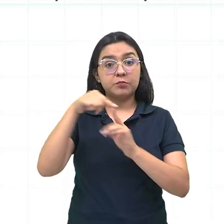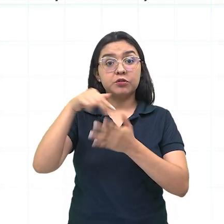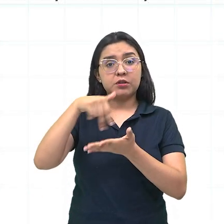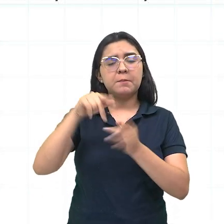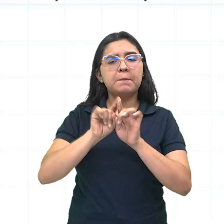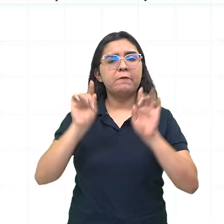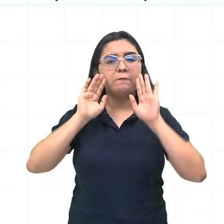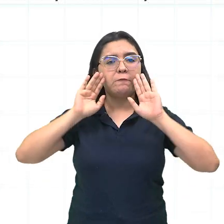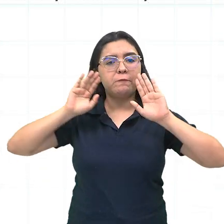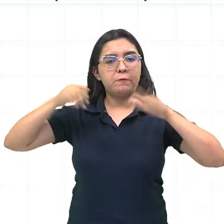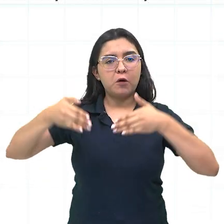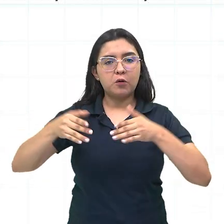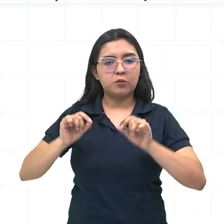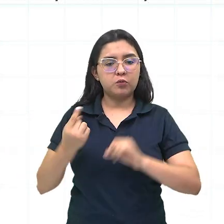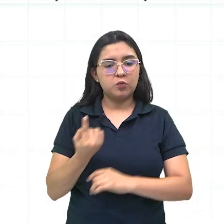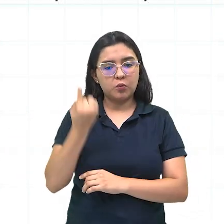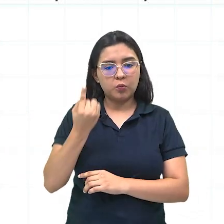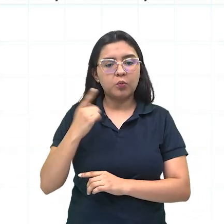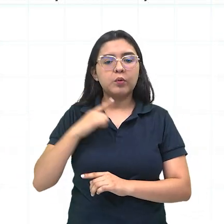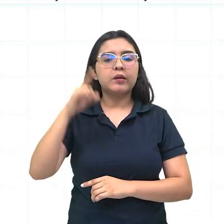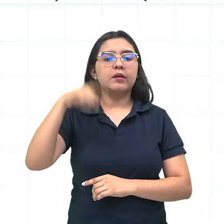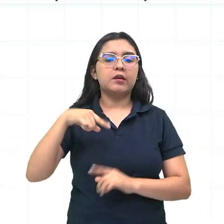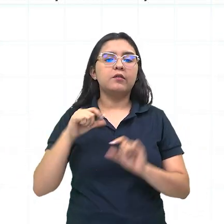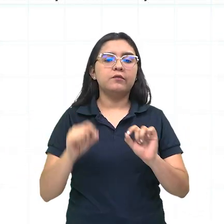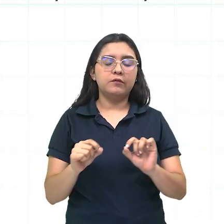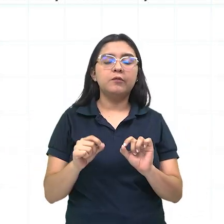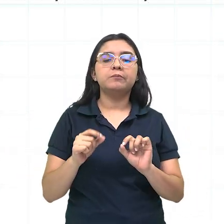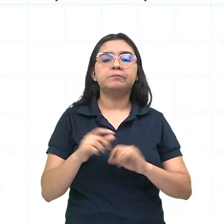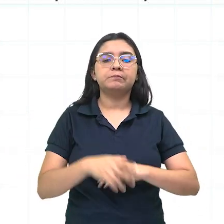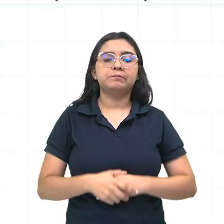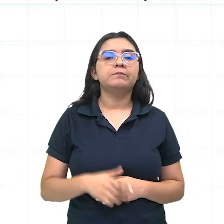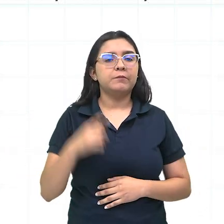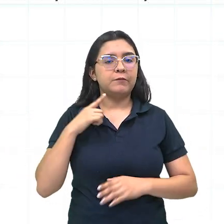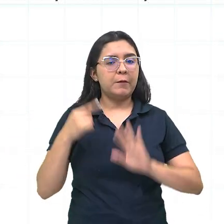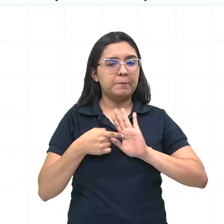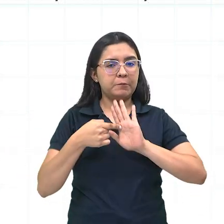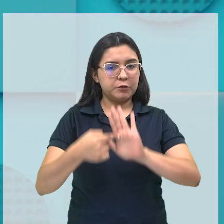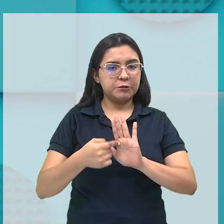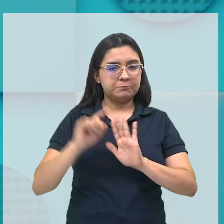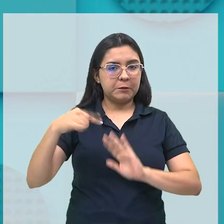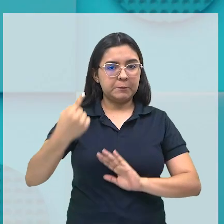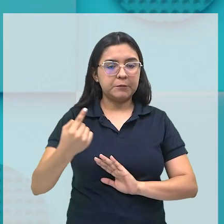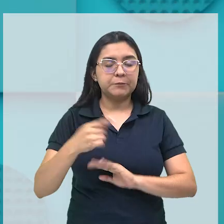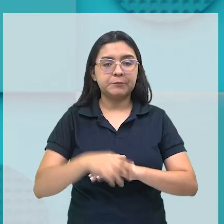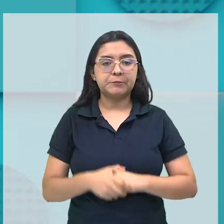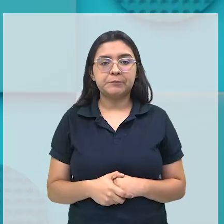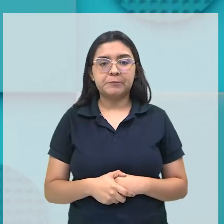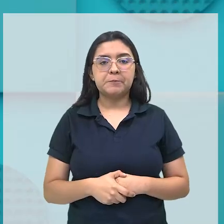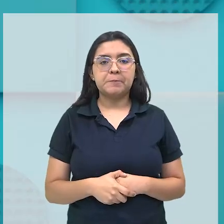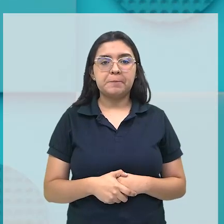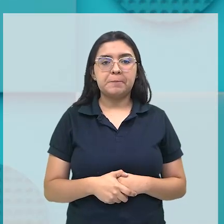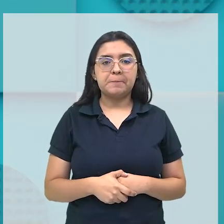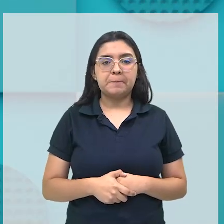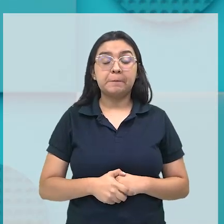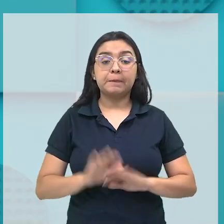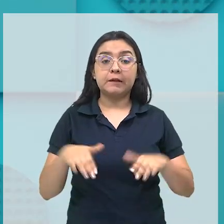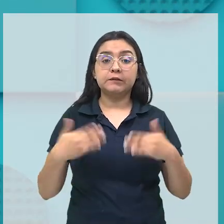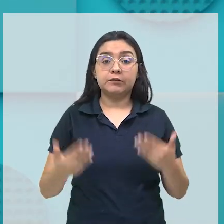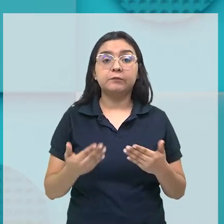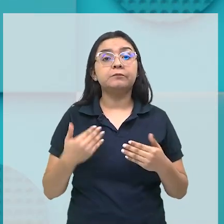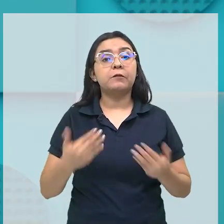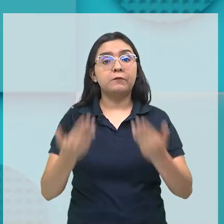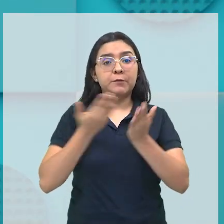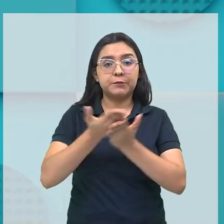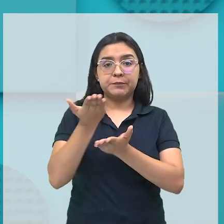falar especificamente de um desses estilos que eu vou deixar como surpresa aí para a gente descobrir ao longo da aula. Sem mais